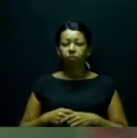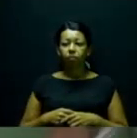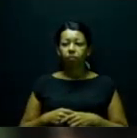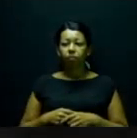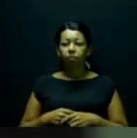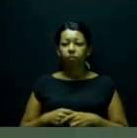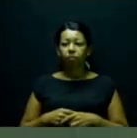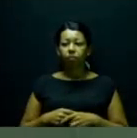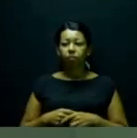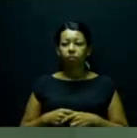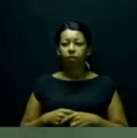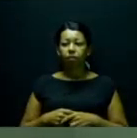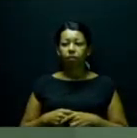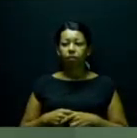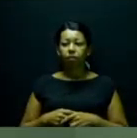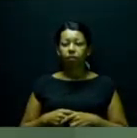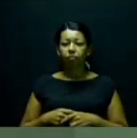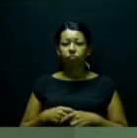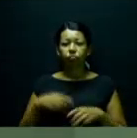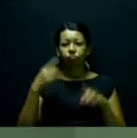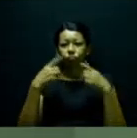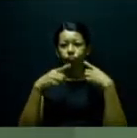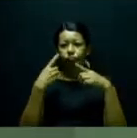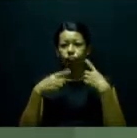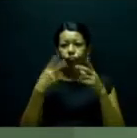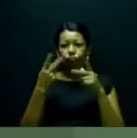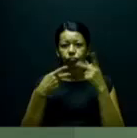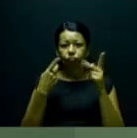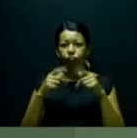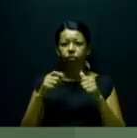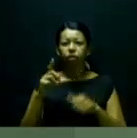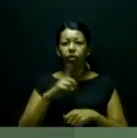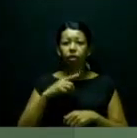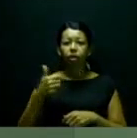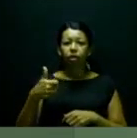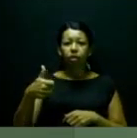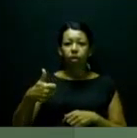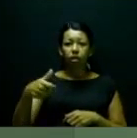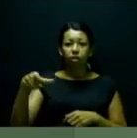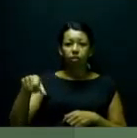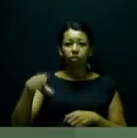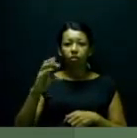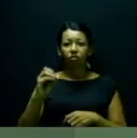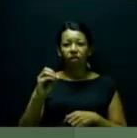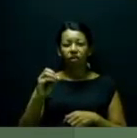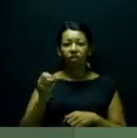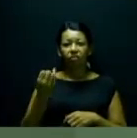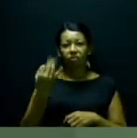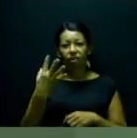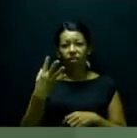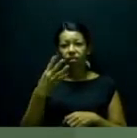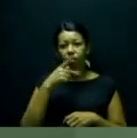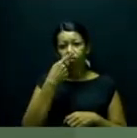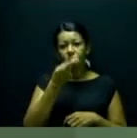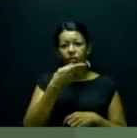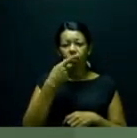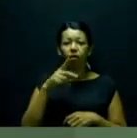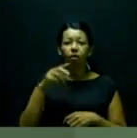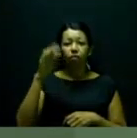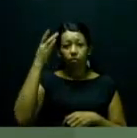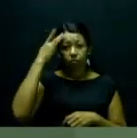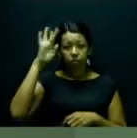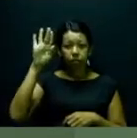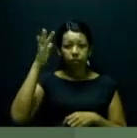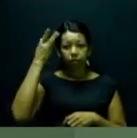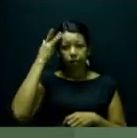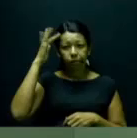aeroporto. Ele, no depoimento dele, tem 190 vezes a palavra não sei. Parece que é uma marca desse